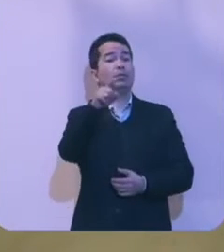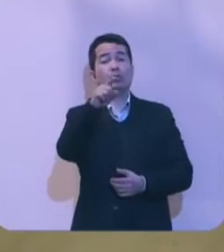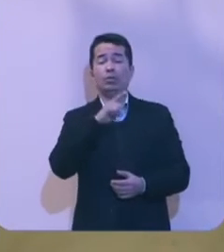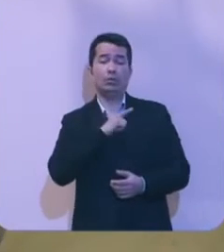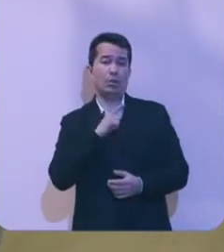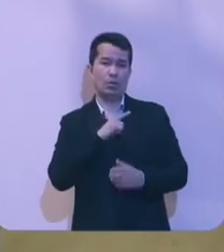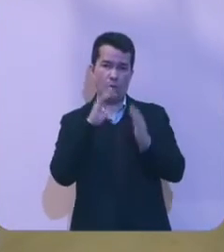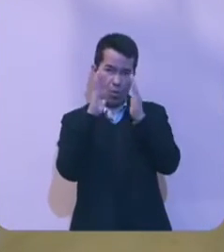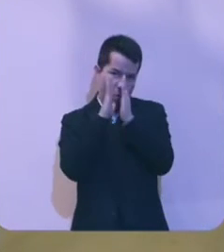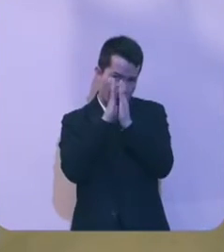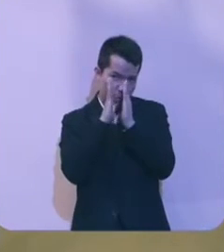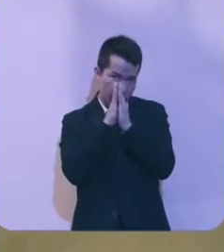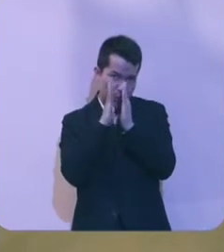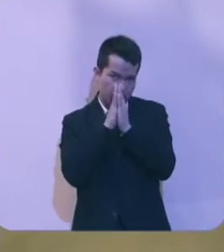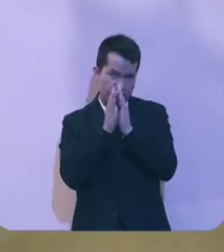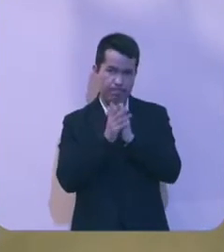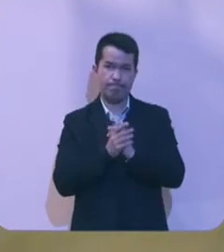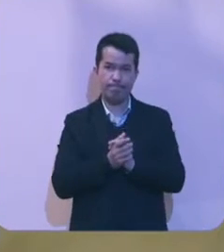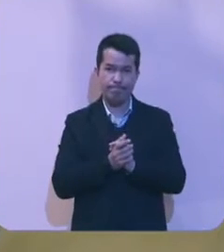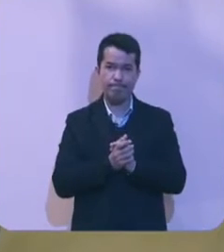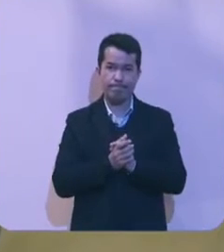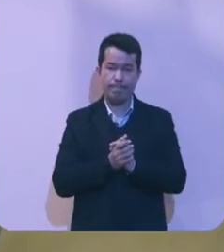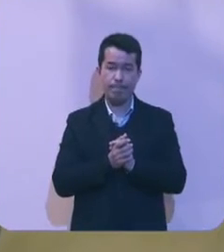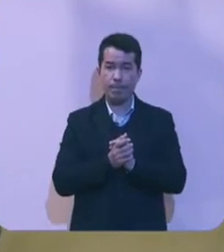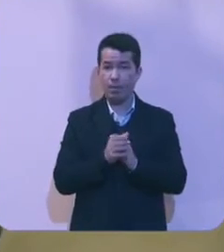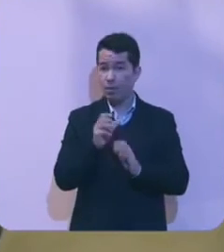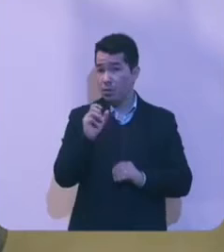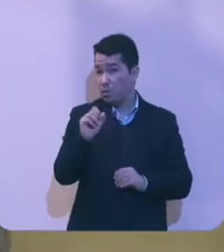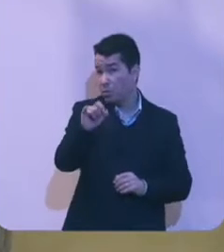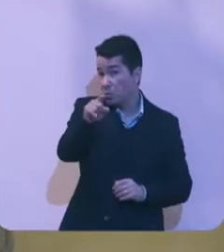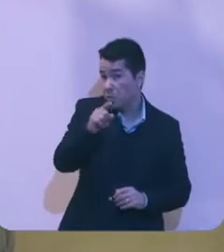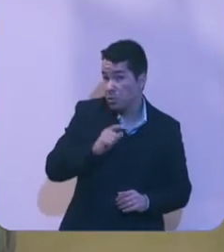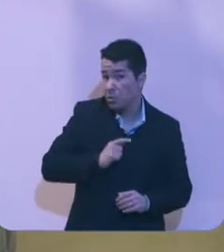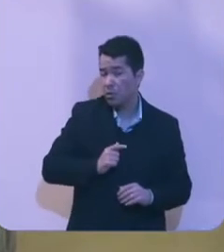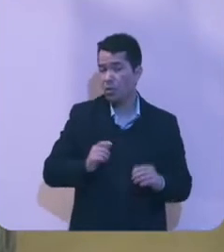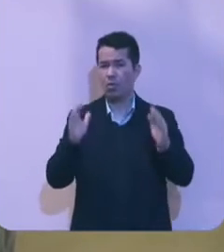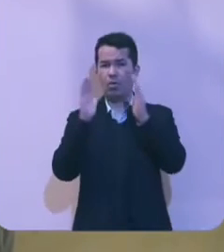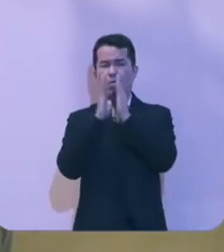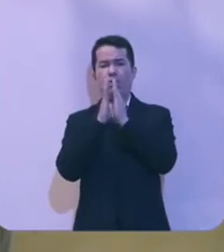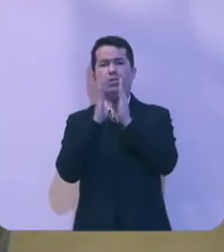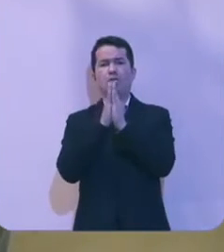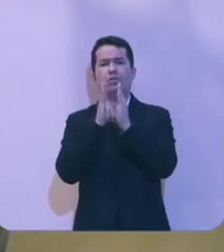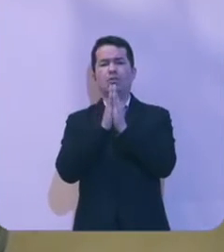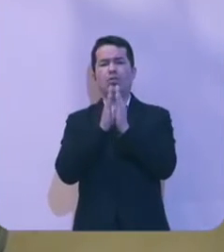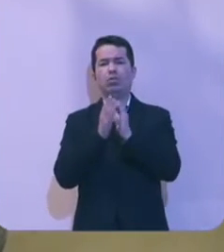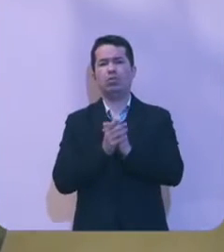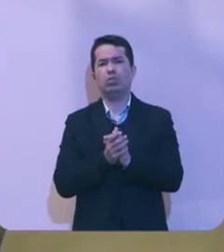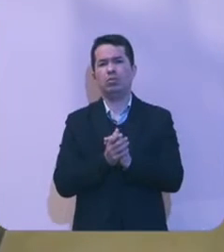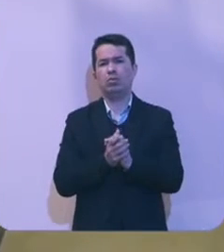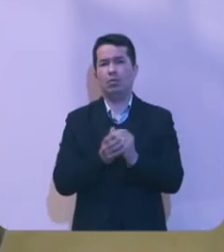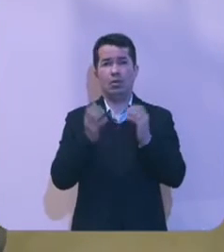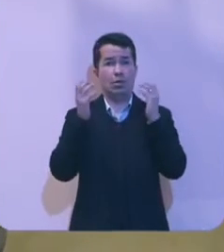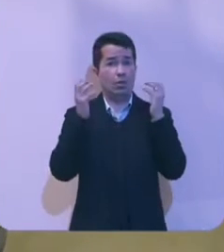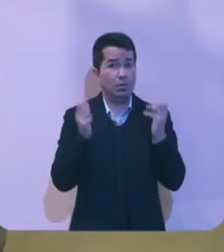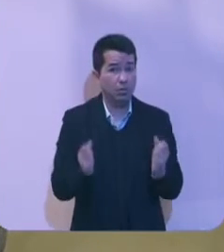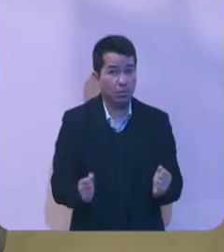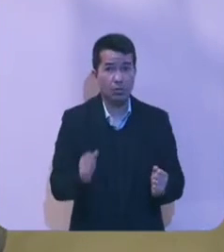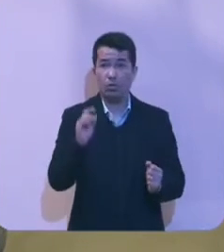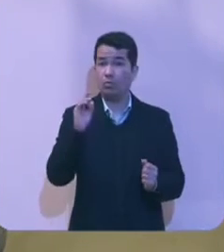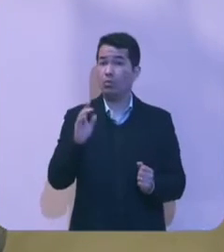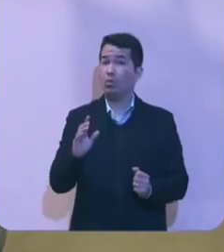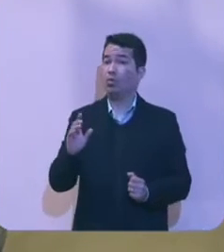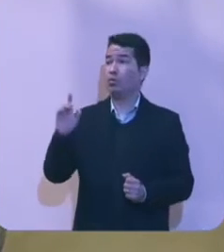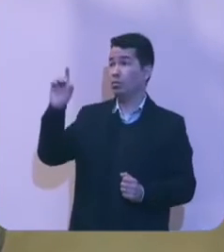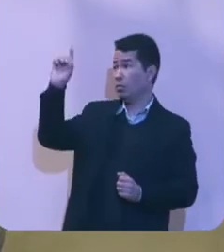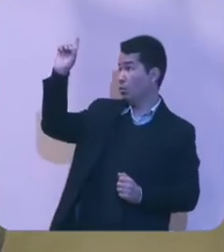que se entrega, que reconhece que só o Senhor é Deus, que só Ele pode fazer